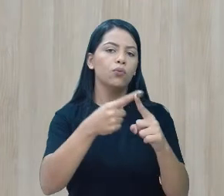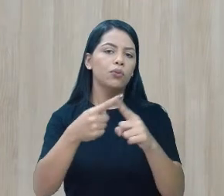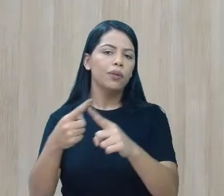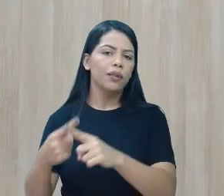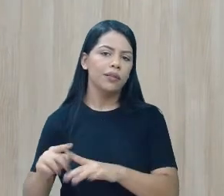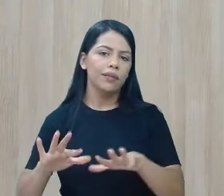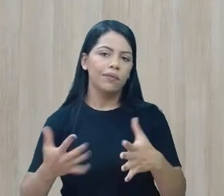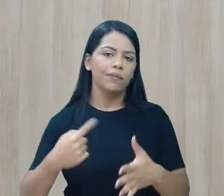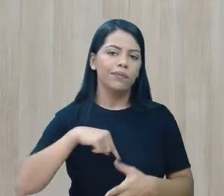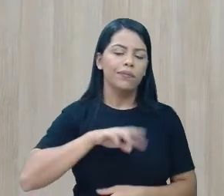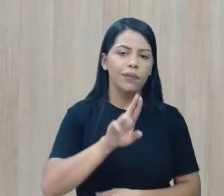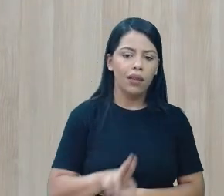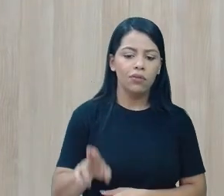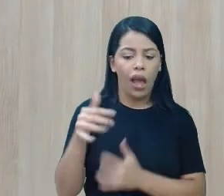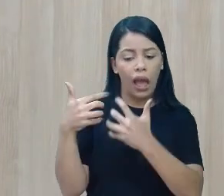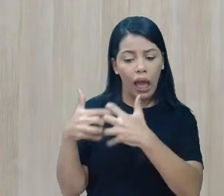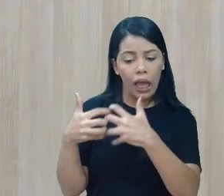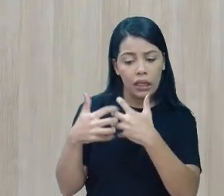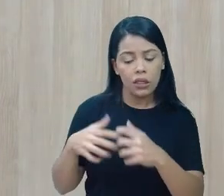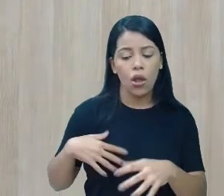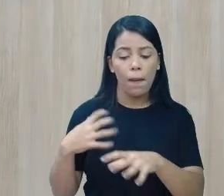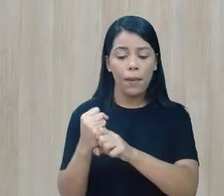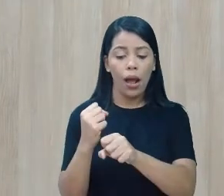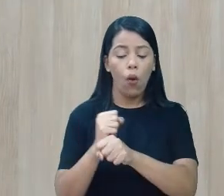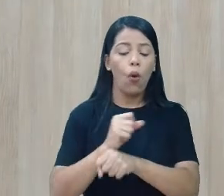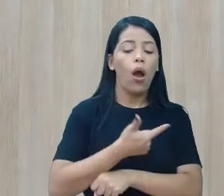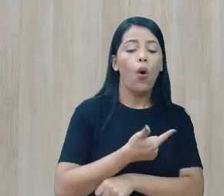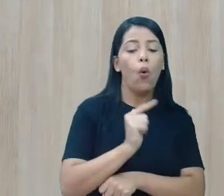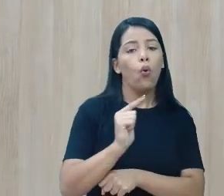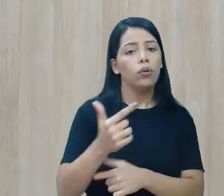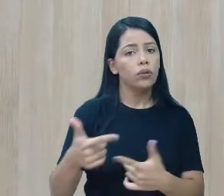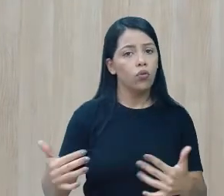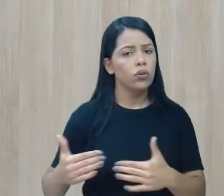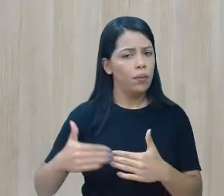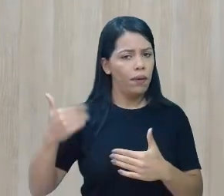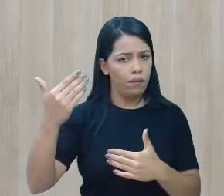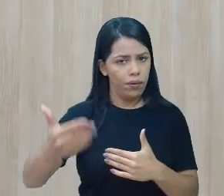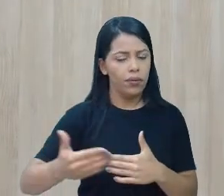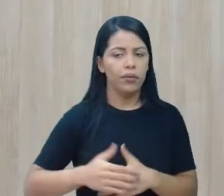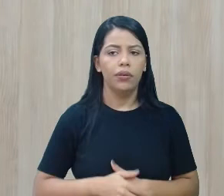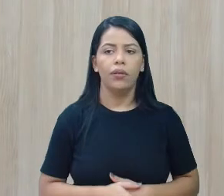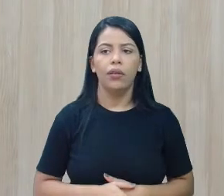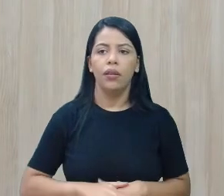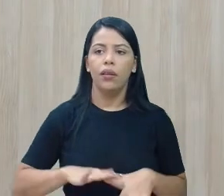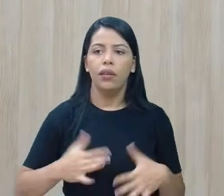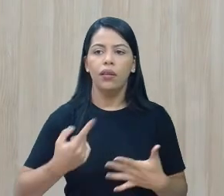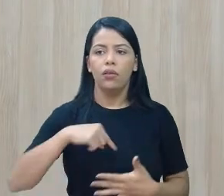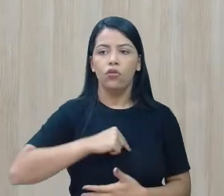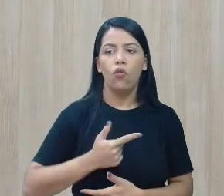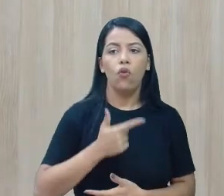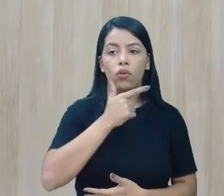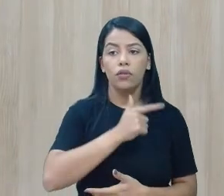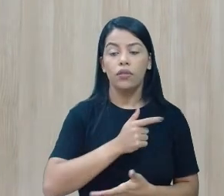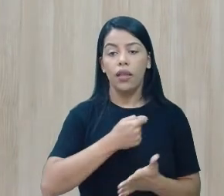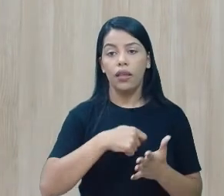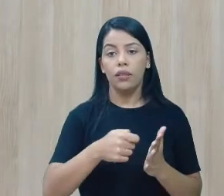esse raciocínio para calcular outras situações mais na frente, tá certo? Aí a gente consegue escrever nesse formato,